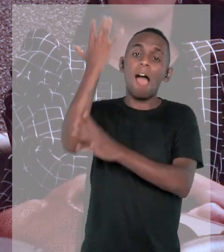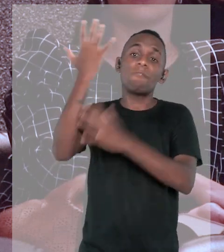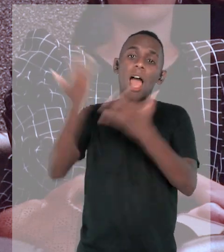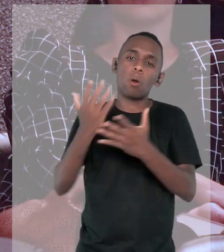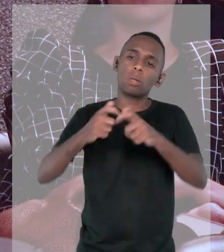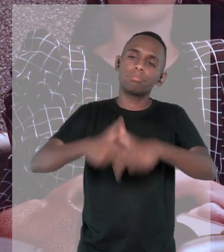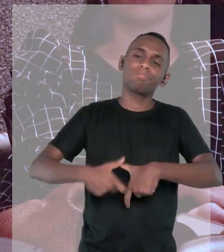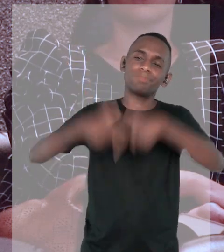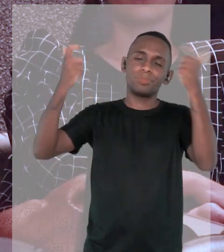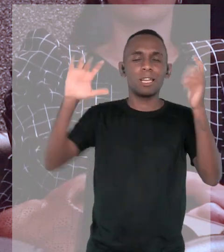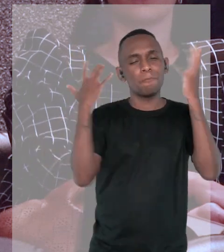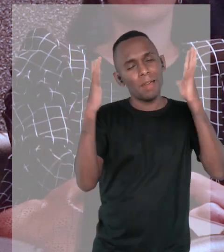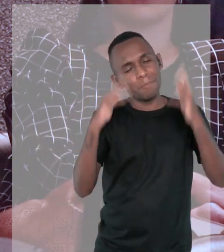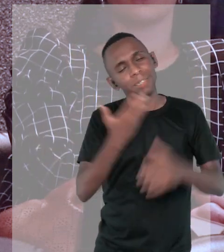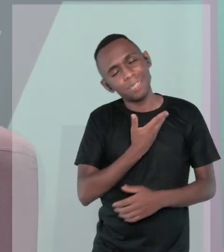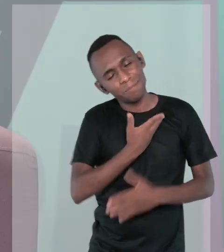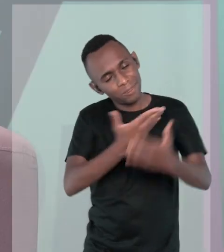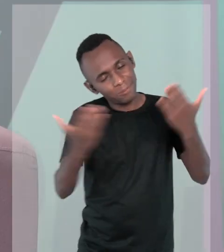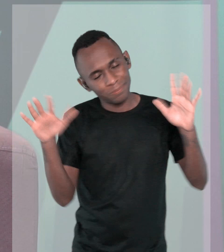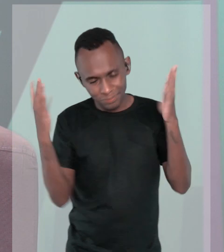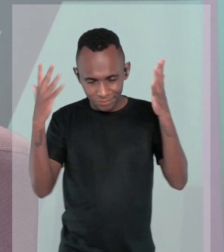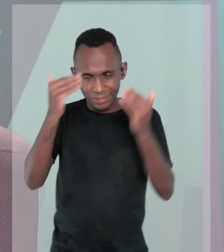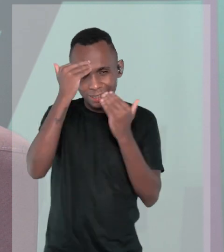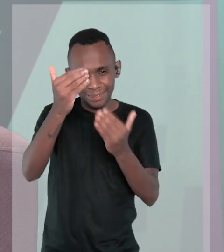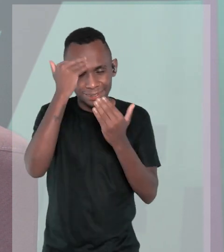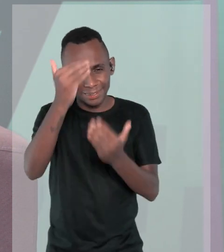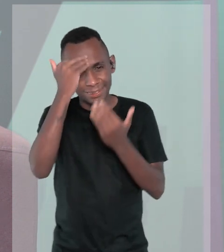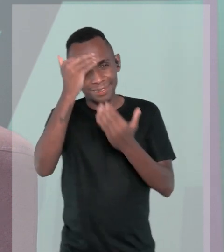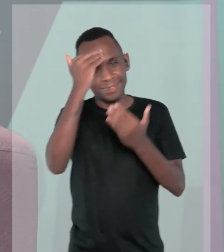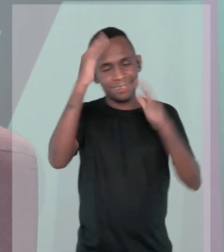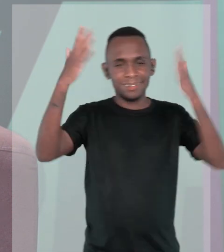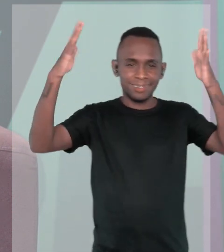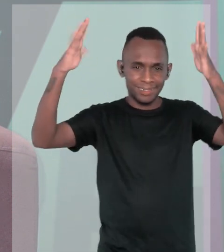frutos maravilhosos. Parabéns, meu amigo. Obrigado, Flor.